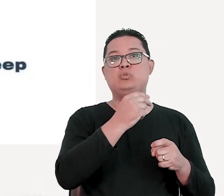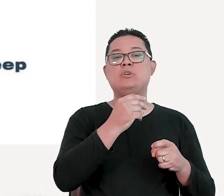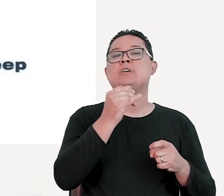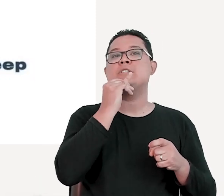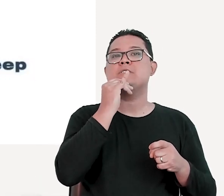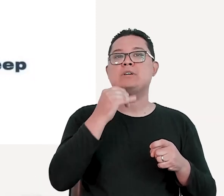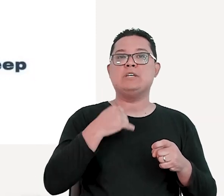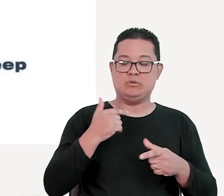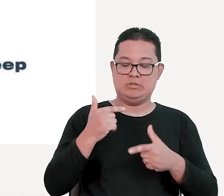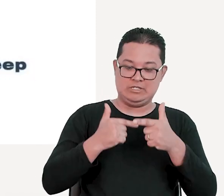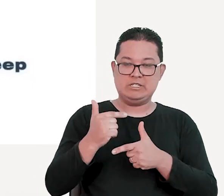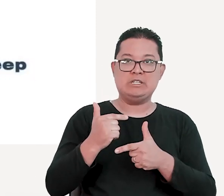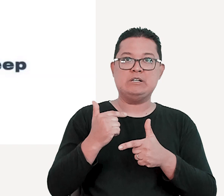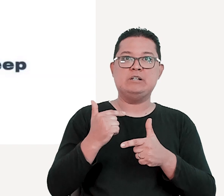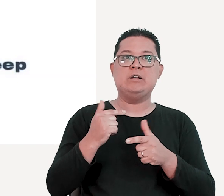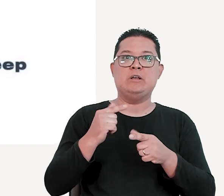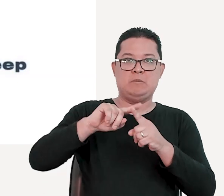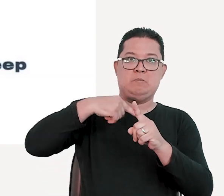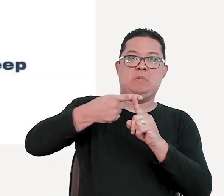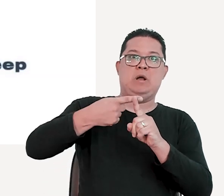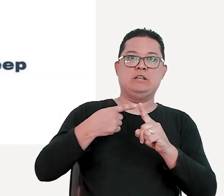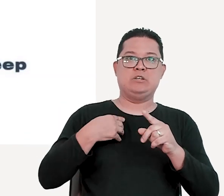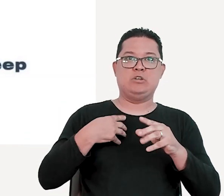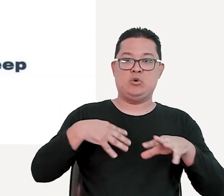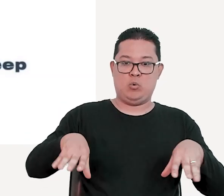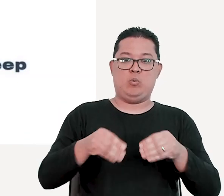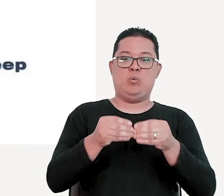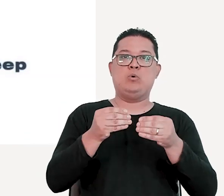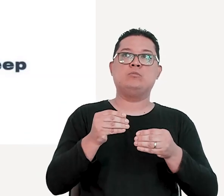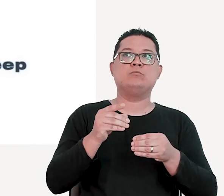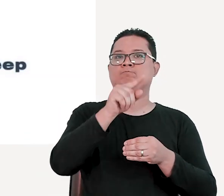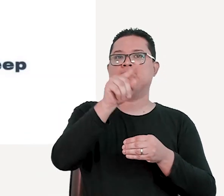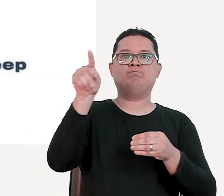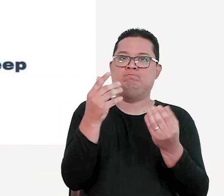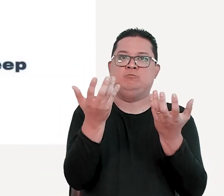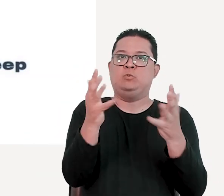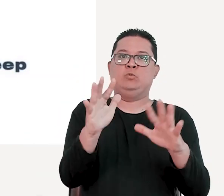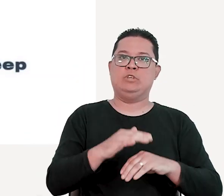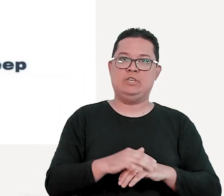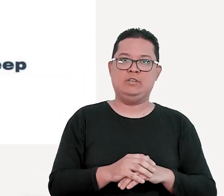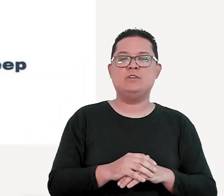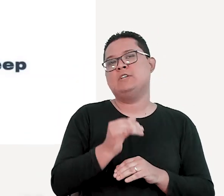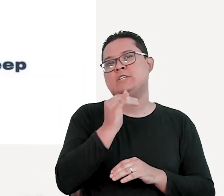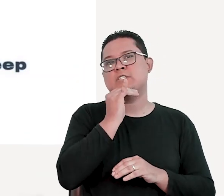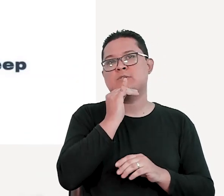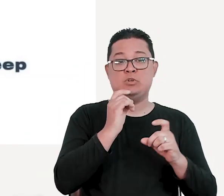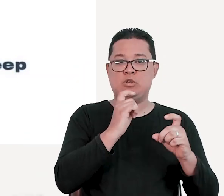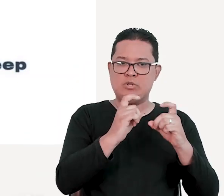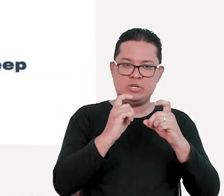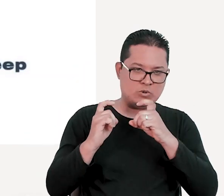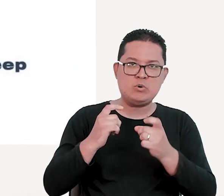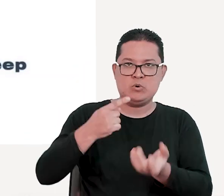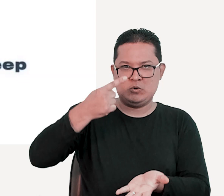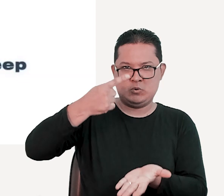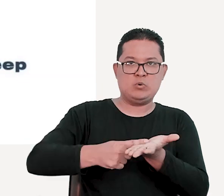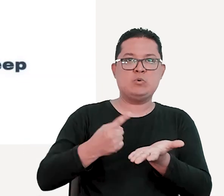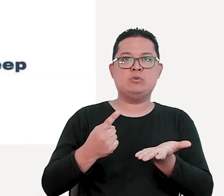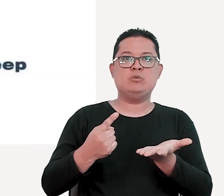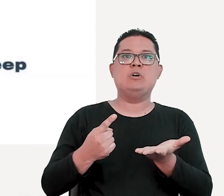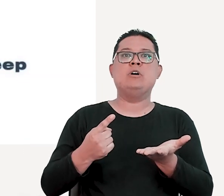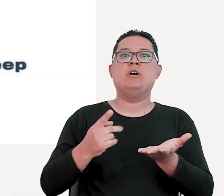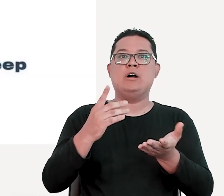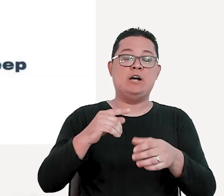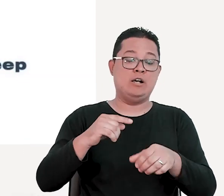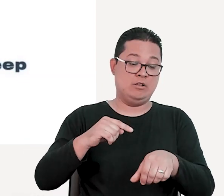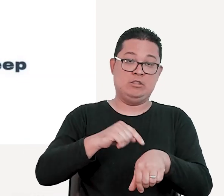muito, muito certinhos nos horários deles. É muito legal. Se a reunião é para durar meia hora, a reunião dura meia hora. Se é para começar às 9,